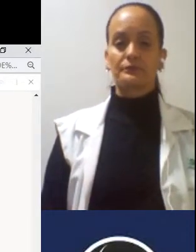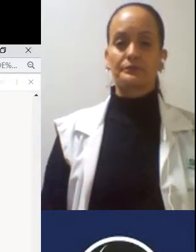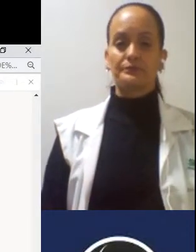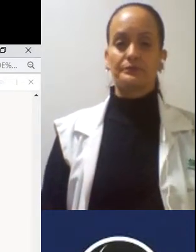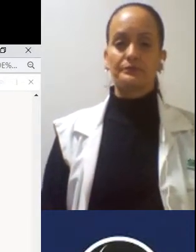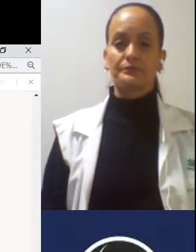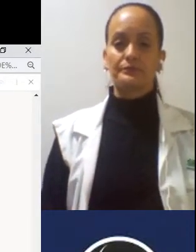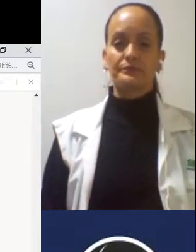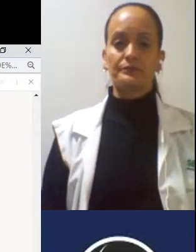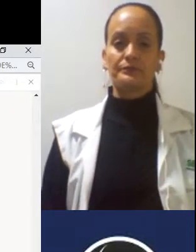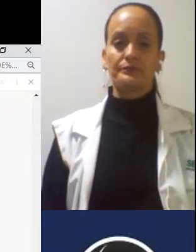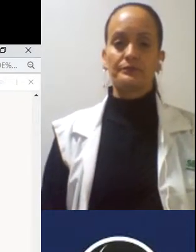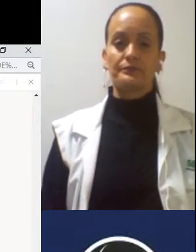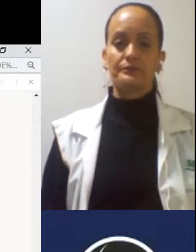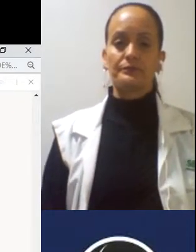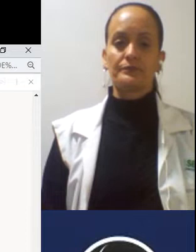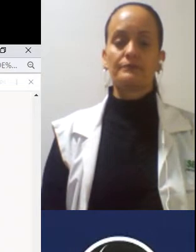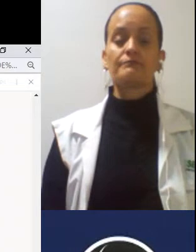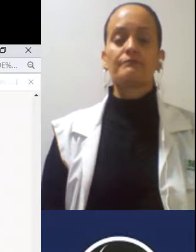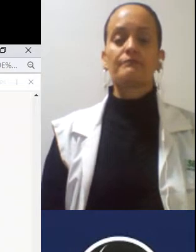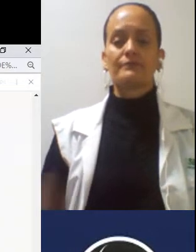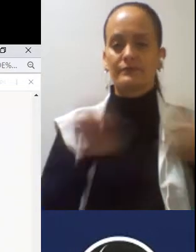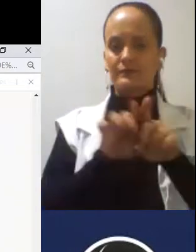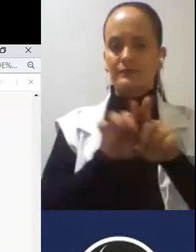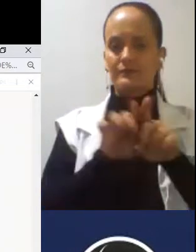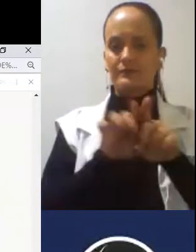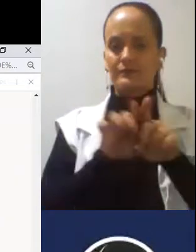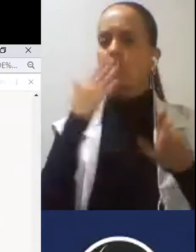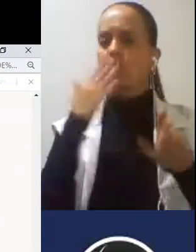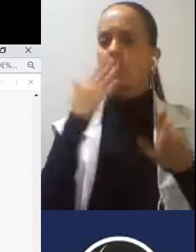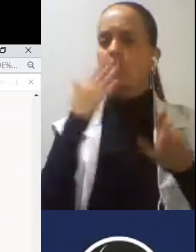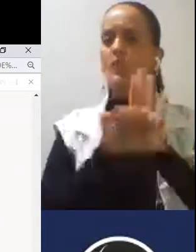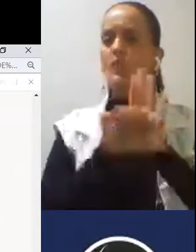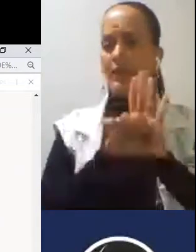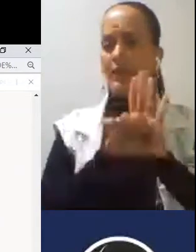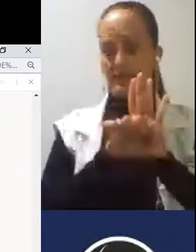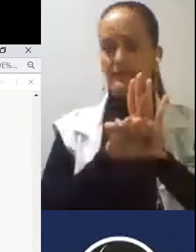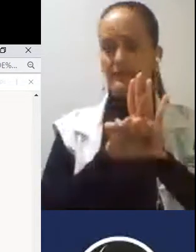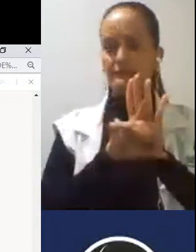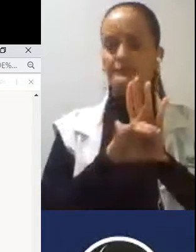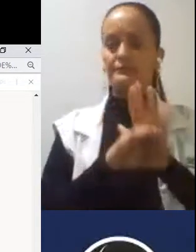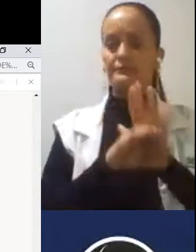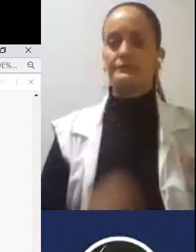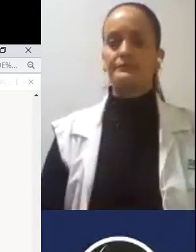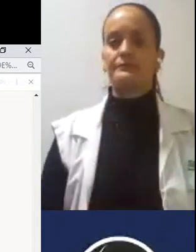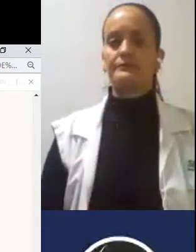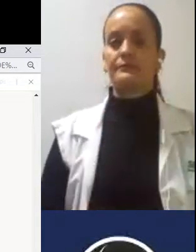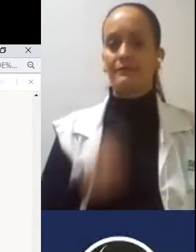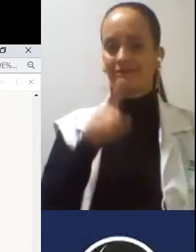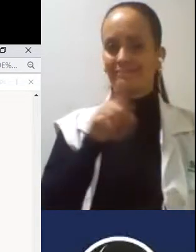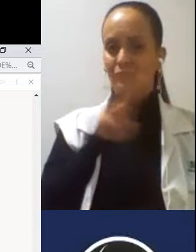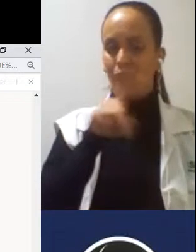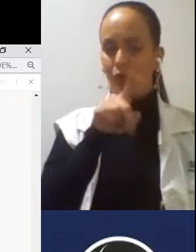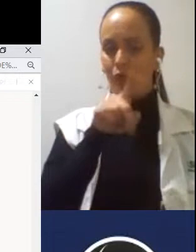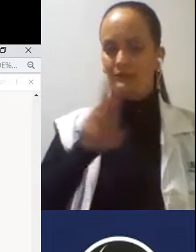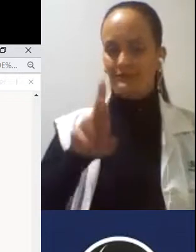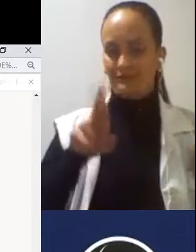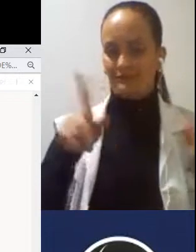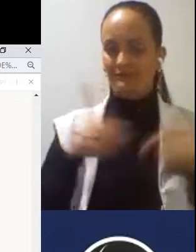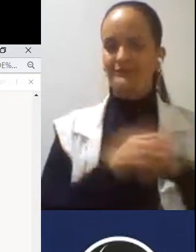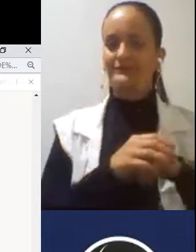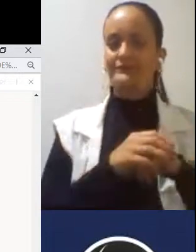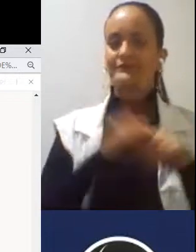capítulo, as chamadas leis de Kirchhoff. Vou mostrar aqui para vocês, que é as leis de Kirchhoff. Então, as leis de